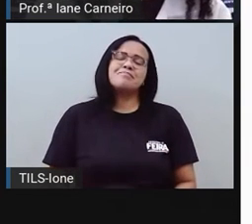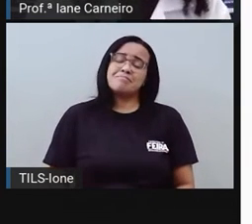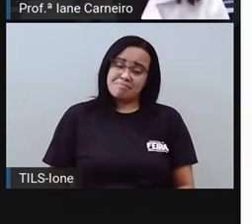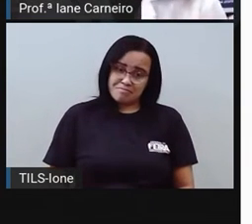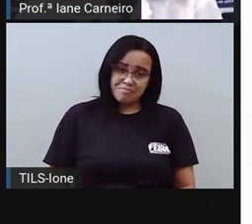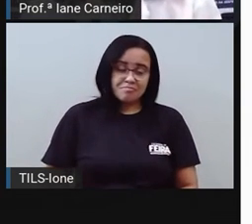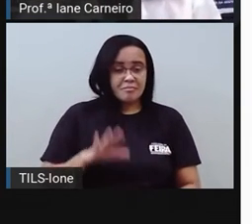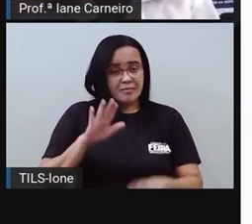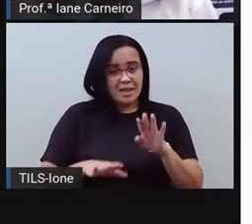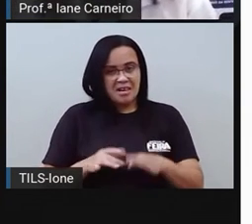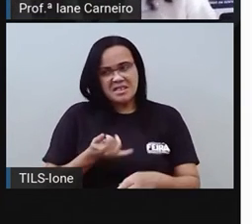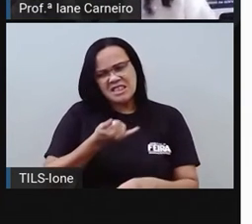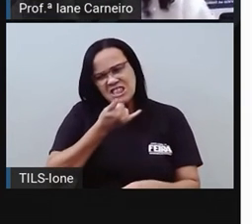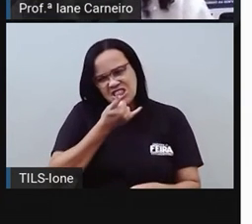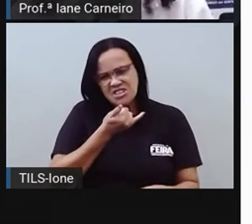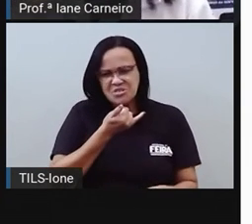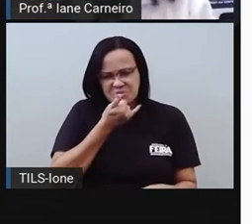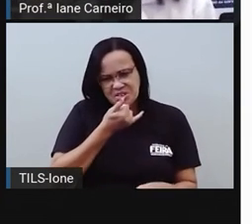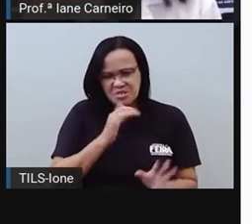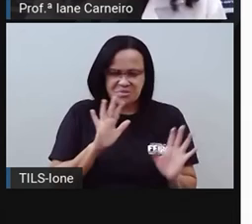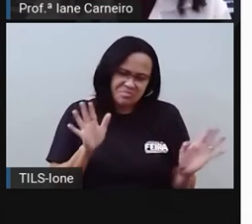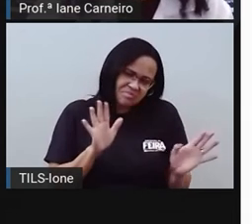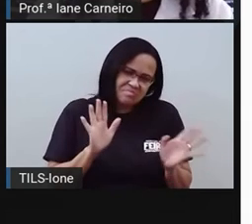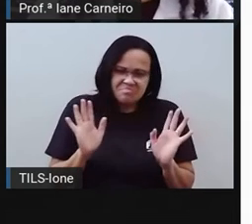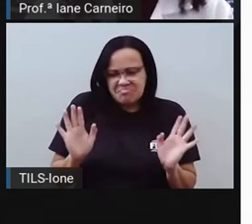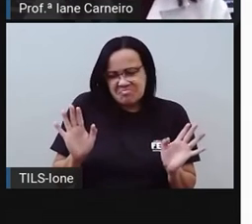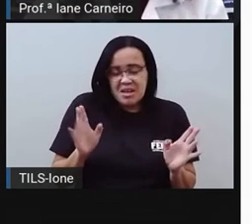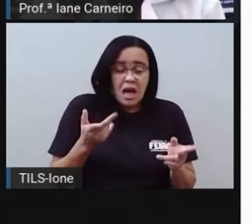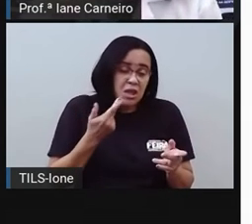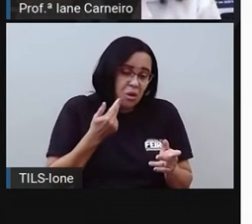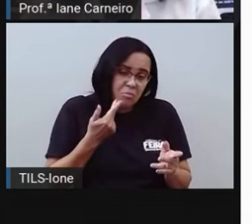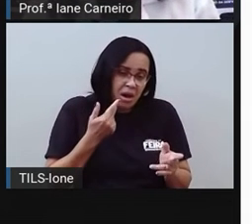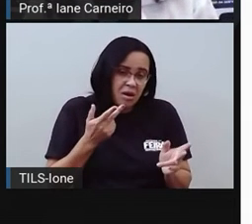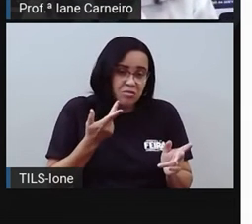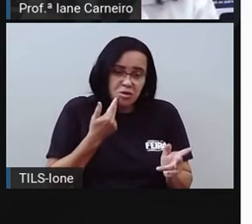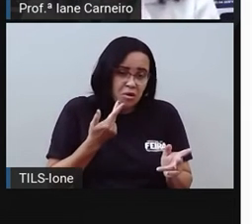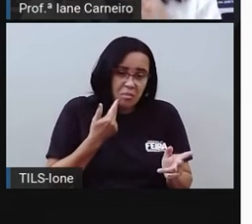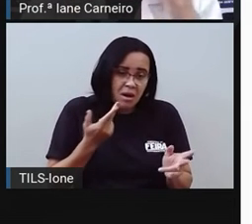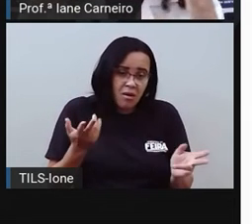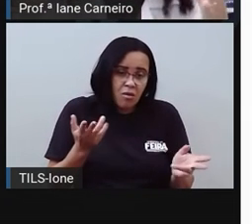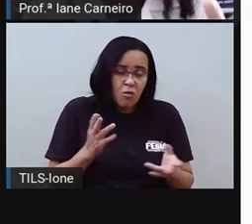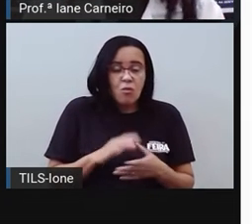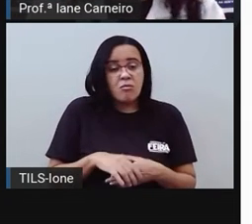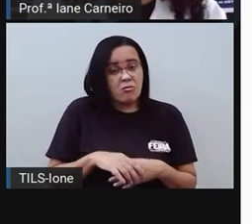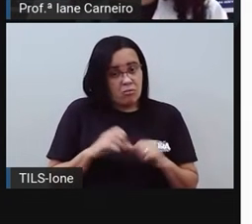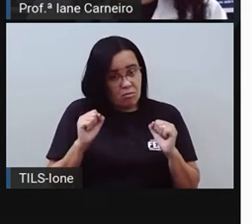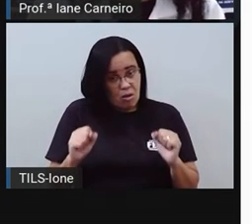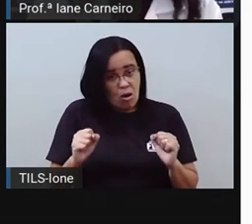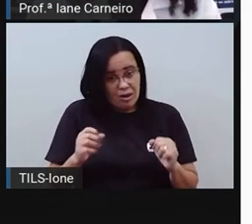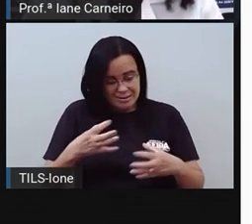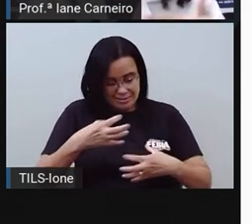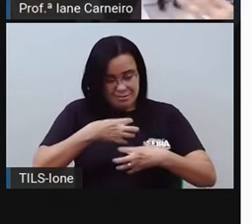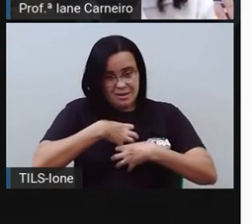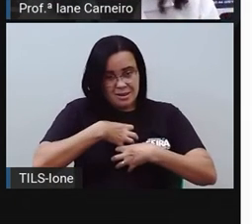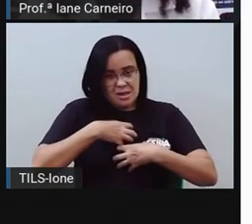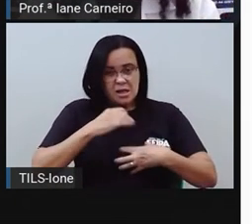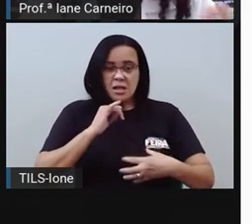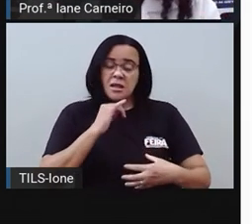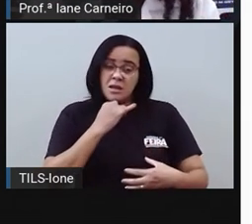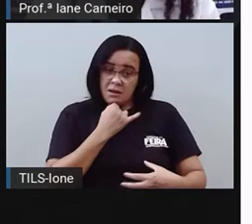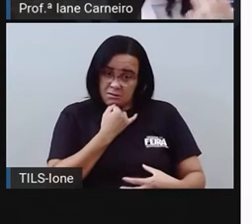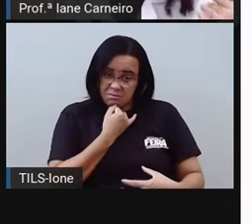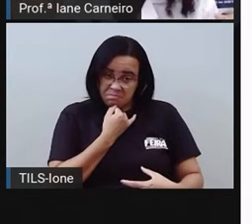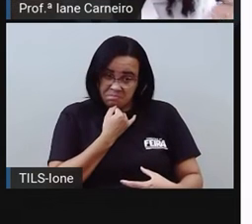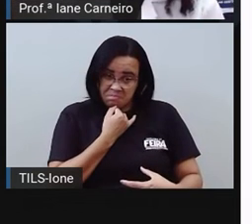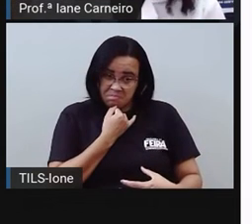desculpas, né? Na hora que ele tiver preparado, e que vai ser normal se ele continuar tristonho, né? Zangado,